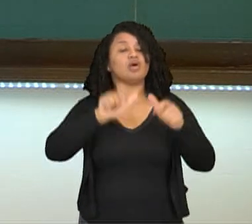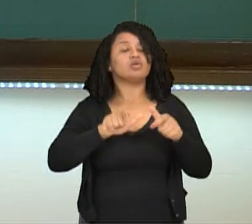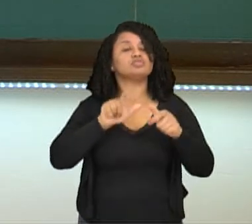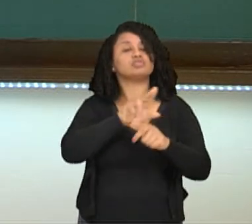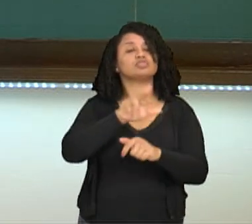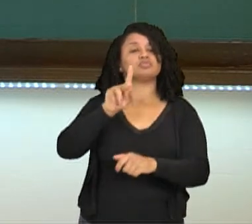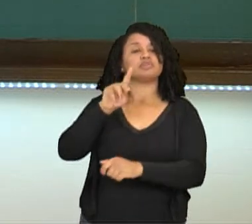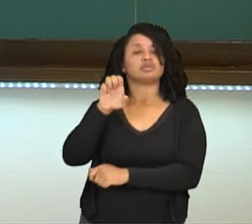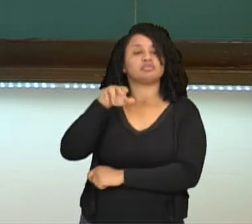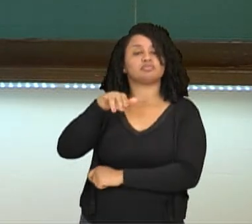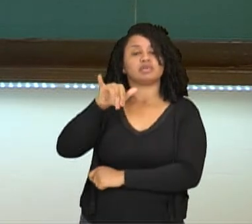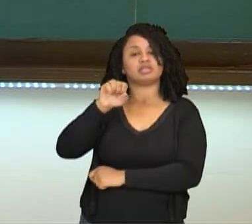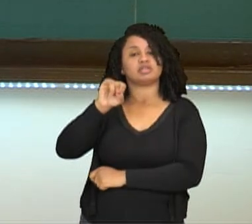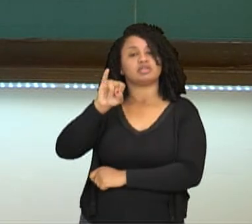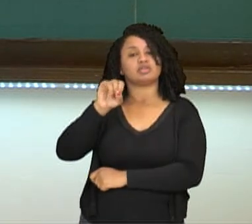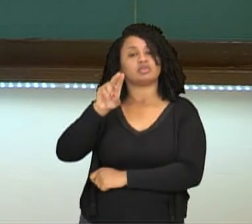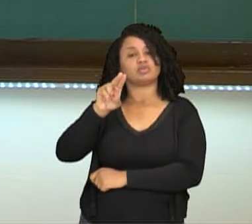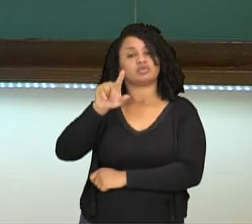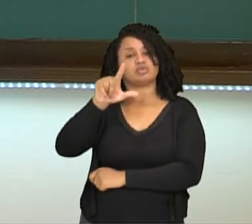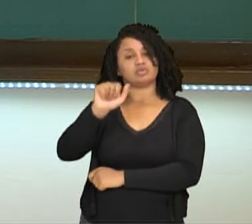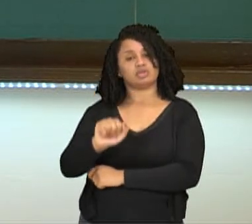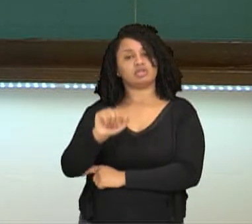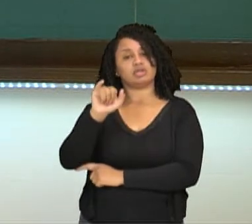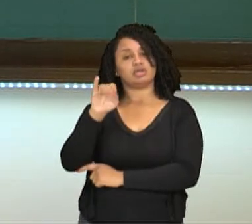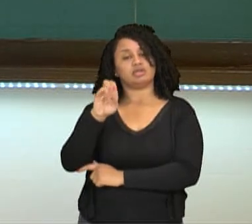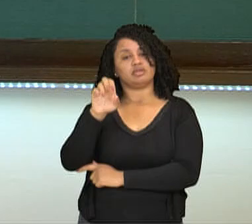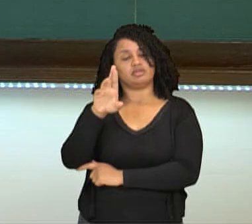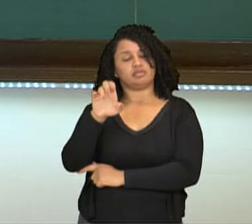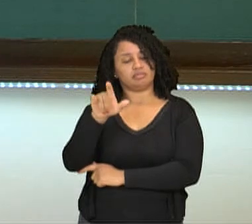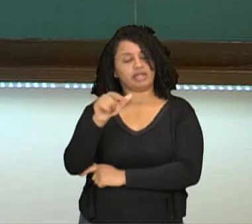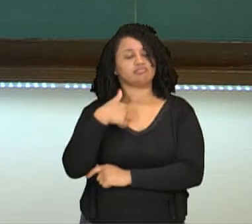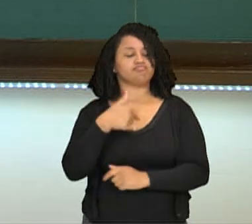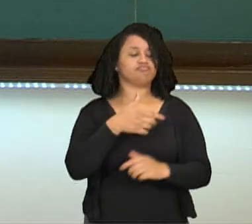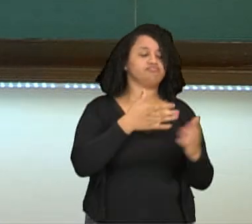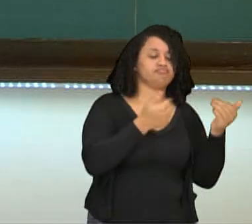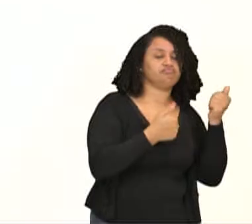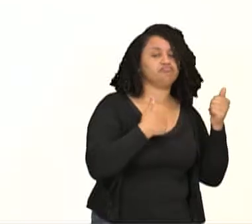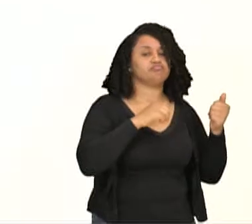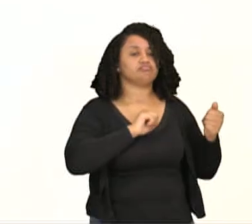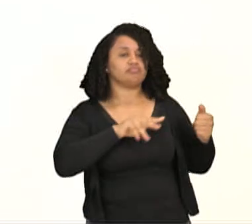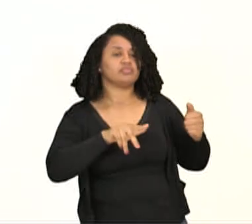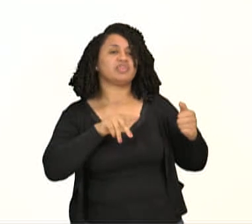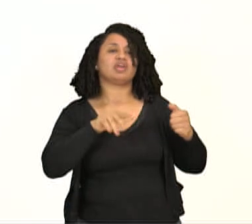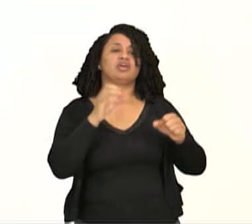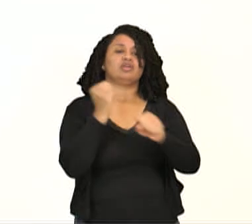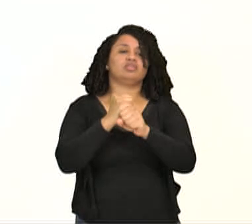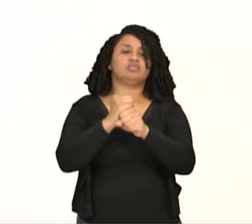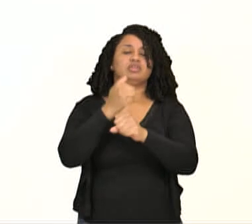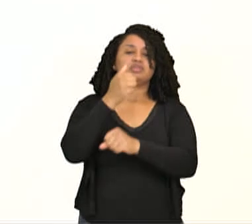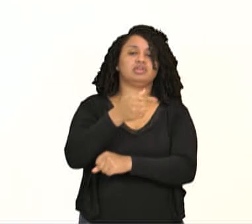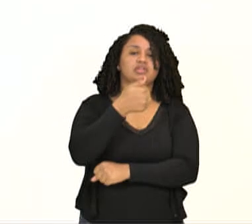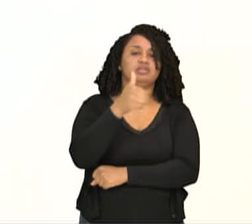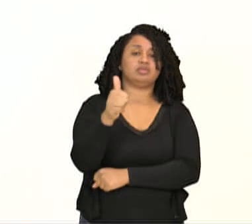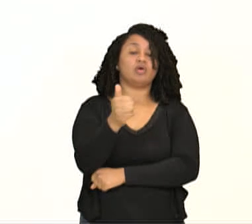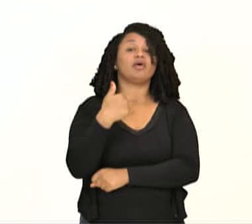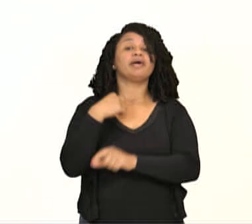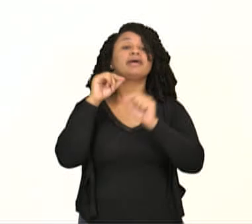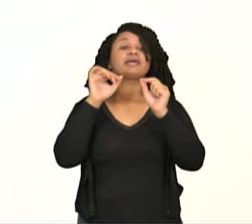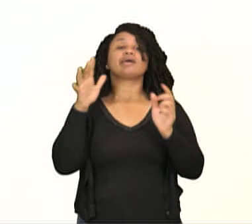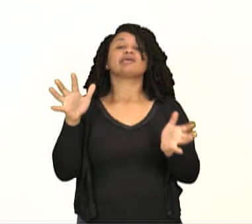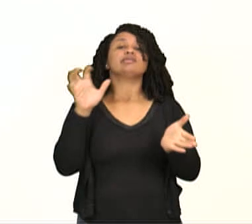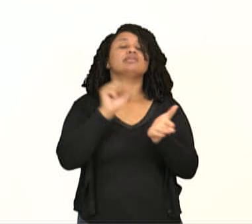Península Ibérica. Ali na Península Ibérica, isso desde o ano 711, ela estava dominada